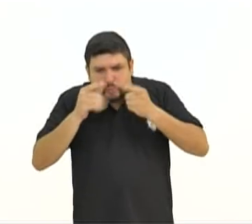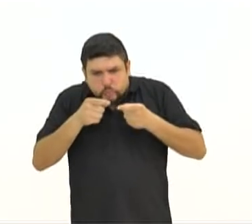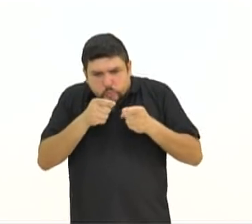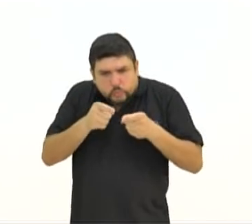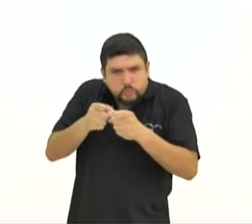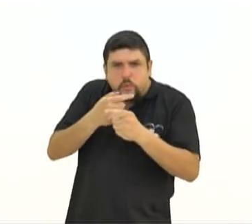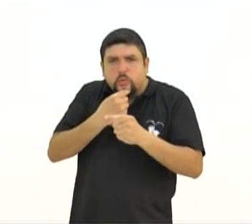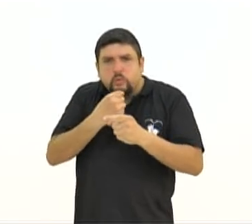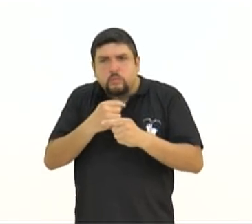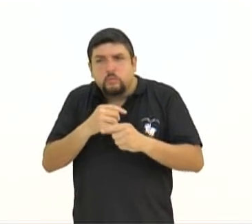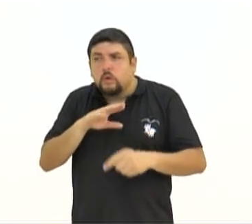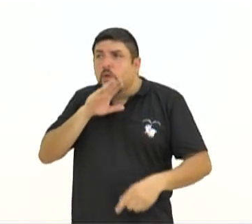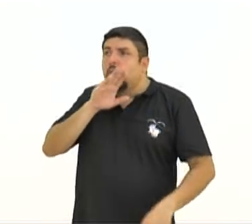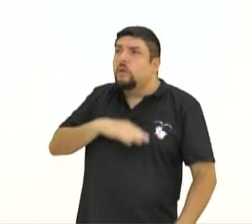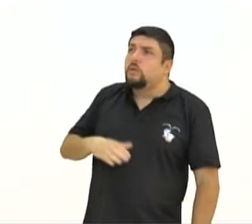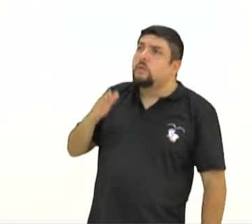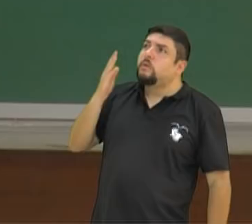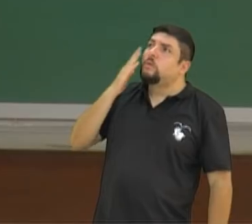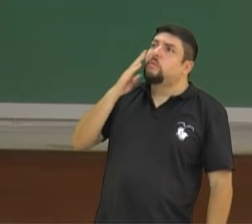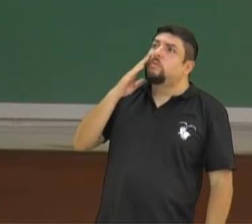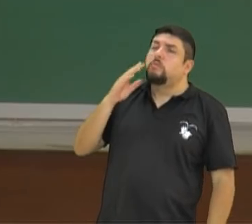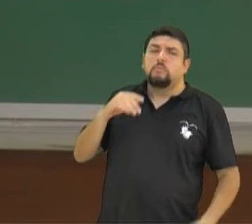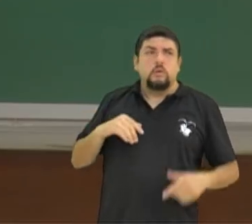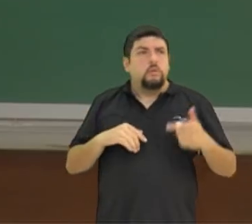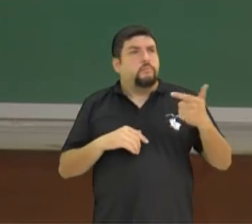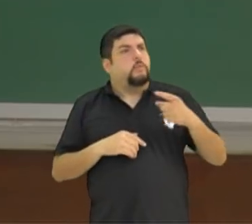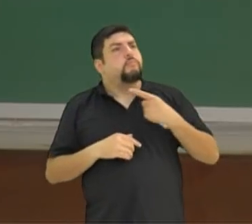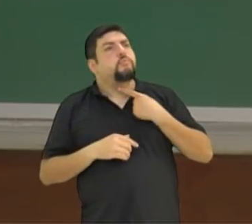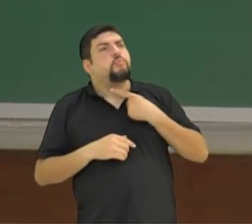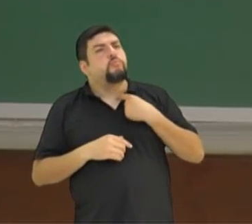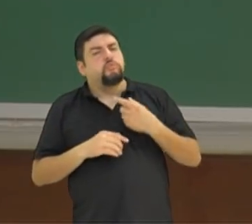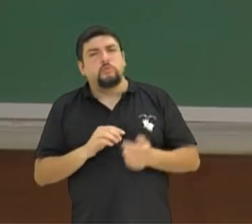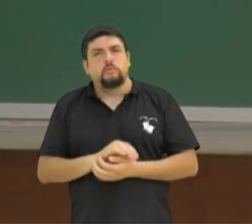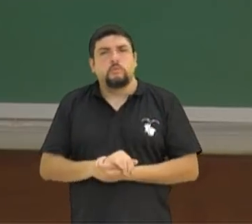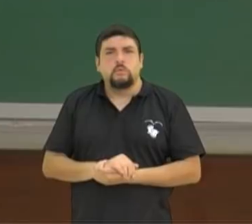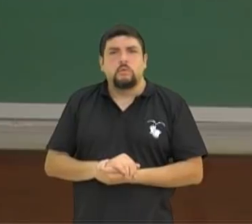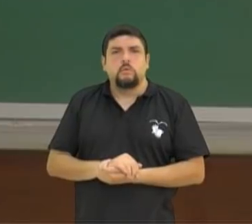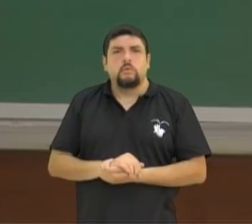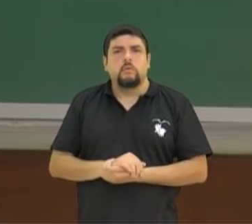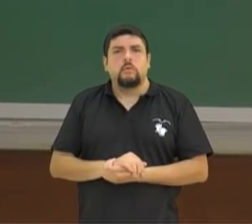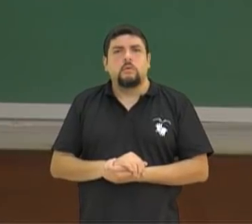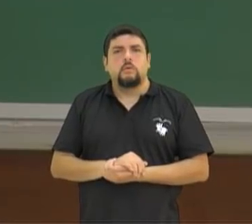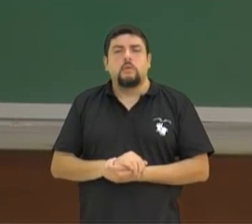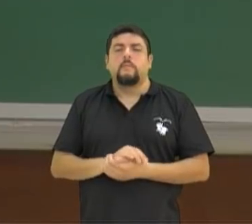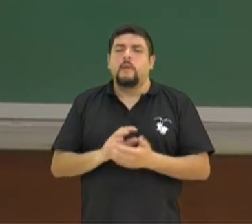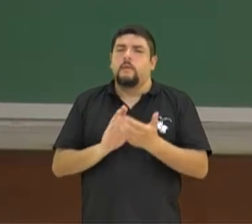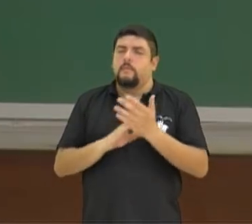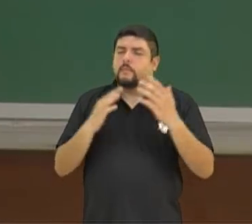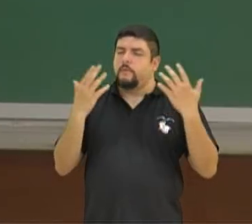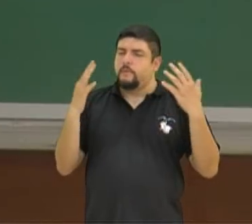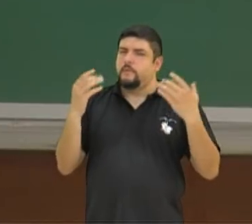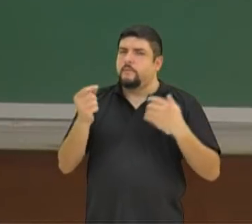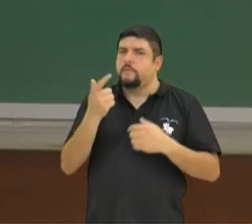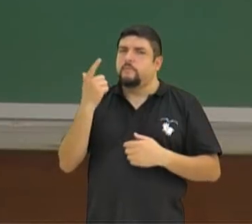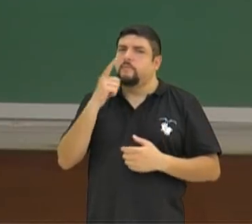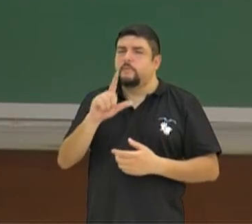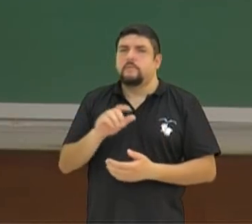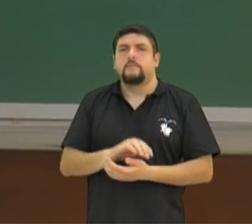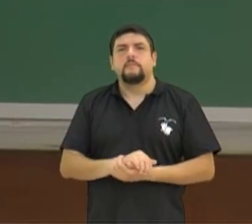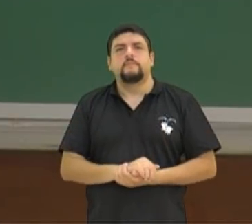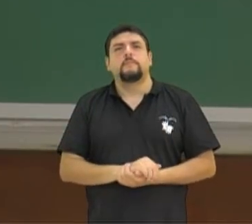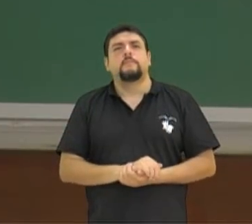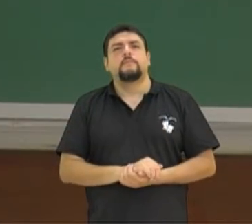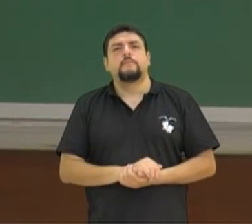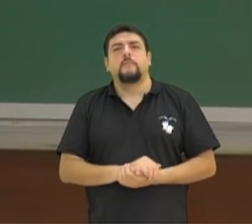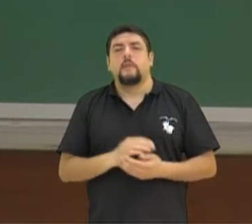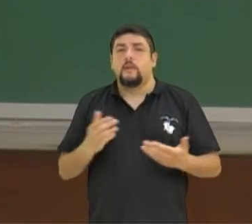azul, não houvesse tantos desejos. A gente tem aí mais um caso de metonímia, né? Parabéns para quem conseguiu aí acertar mais essa questão,